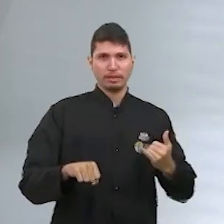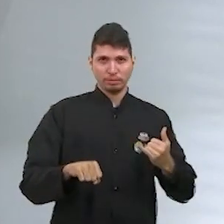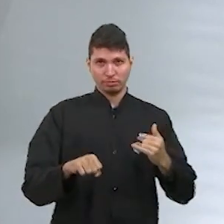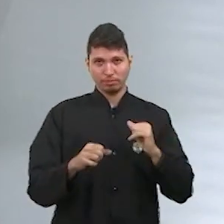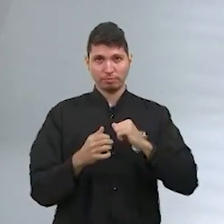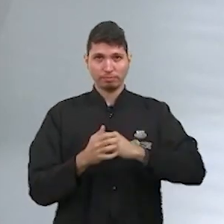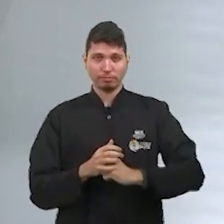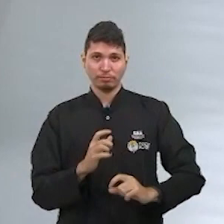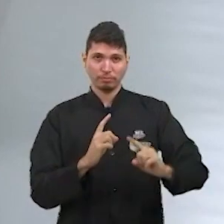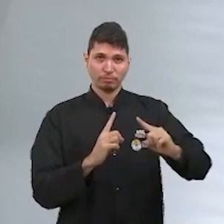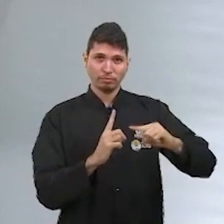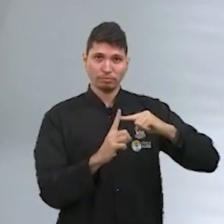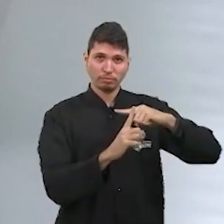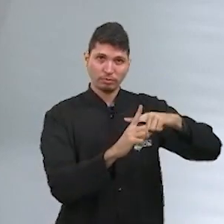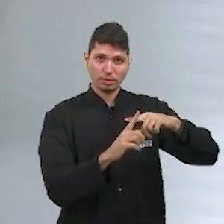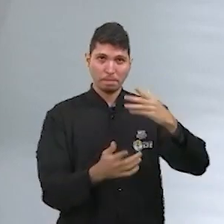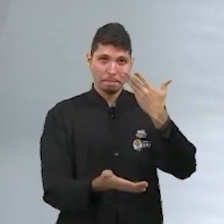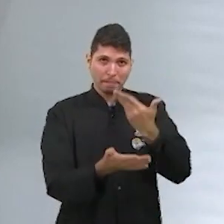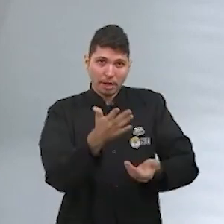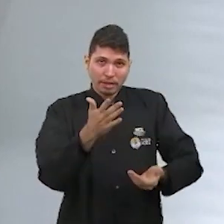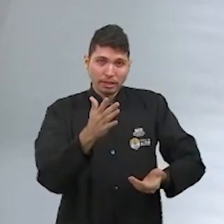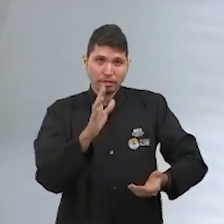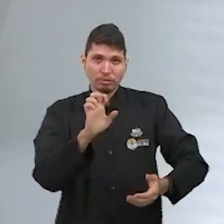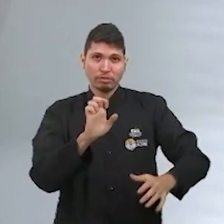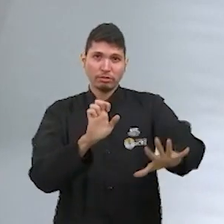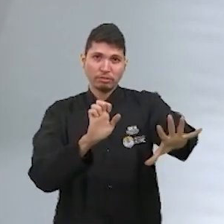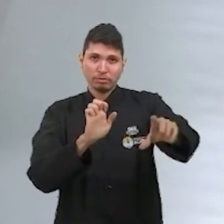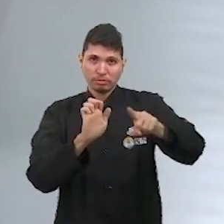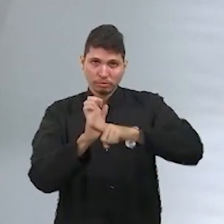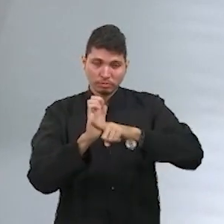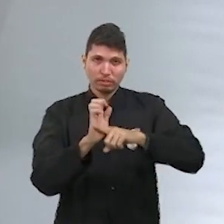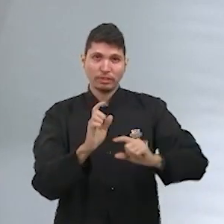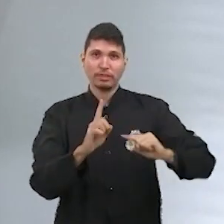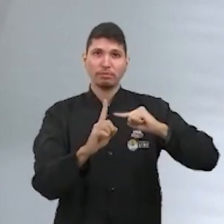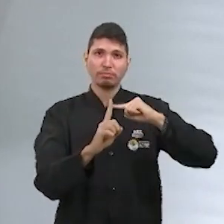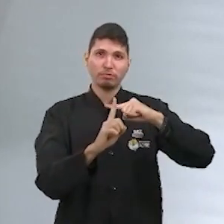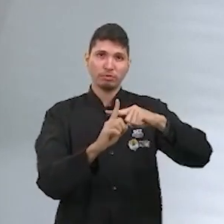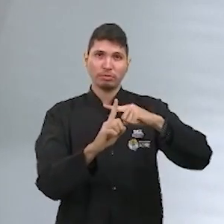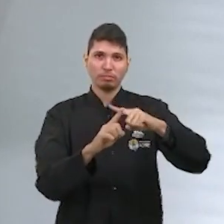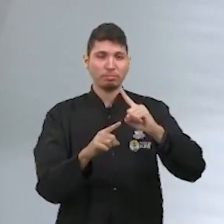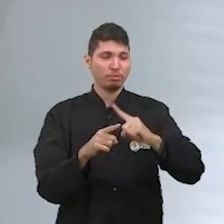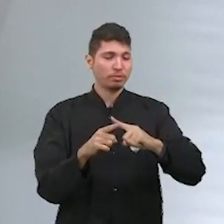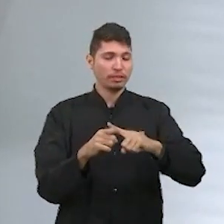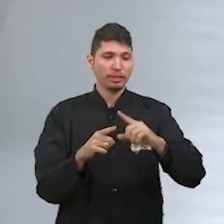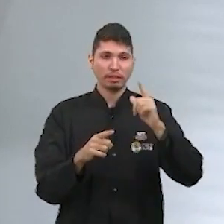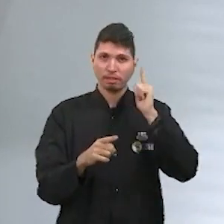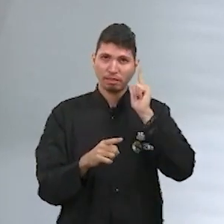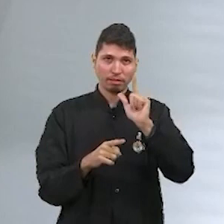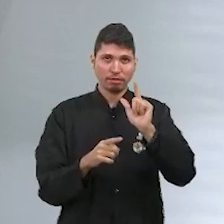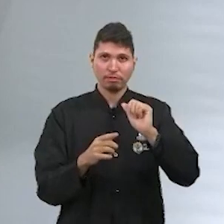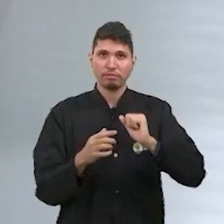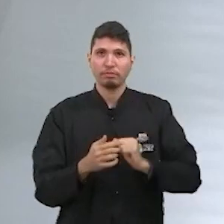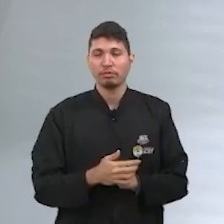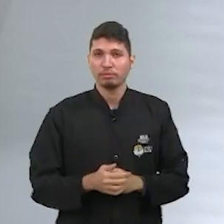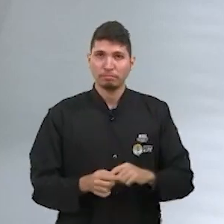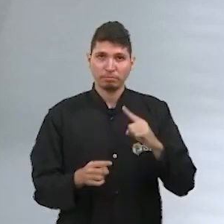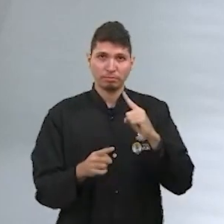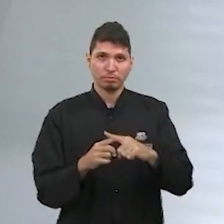está perdendo elétrons. Isso mesmo, ele é positivo, não é porque ele está ganhando, ele é positivo porque ele